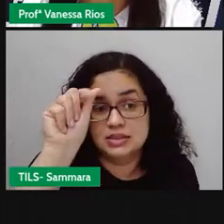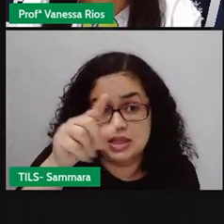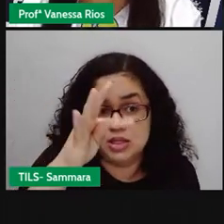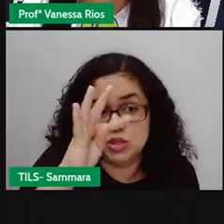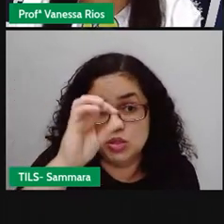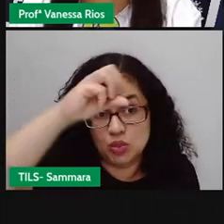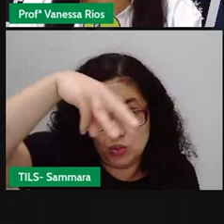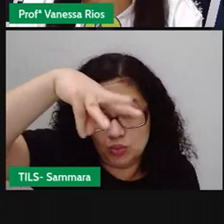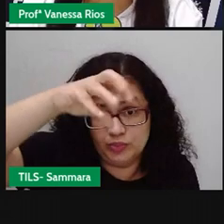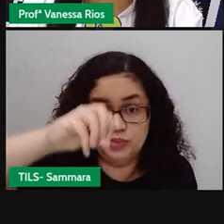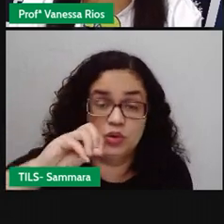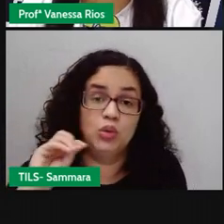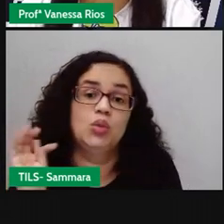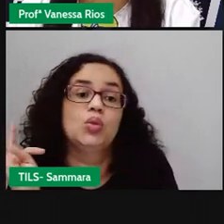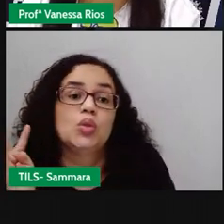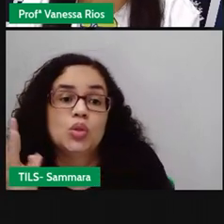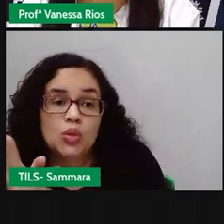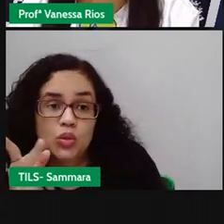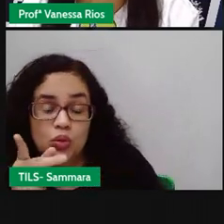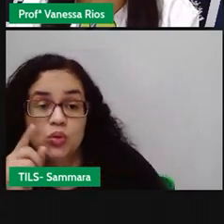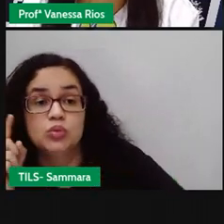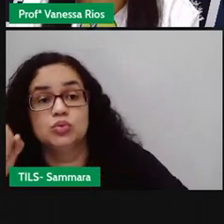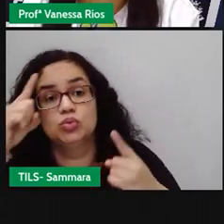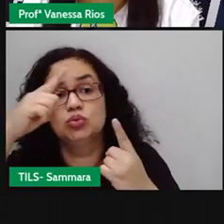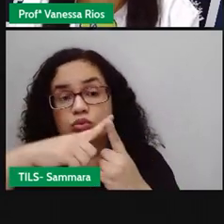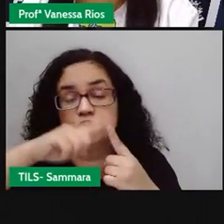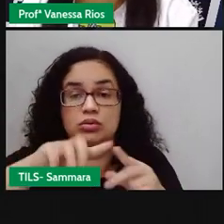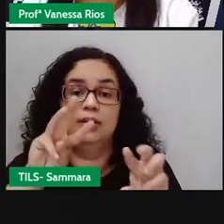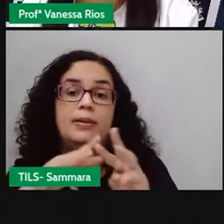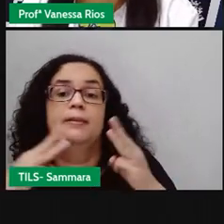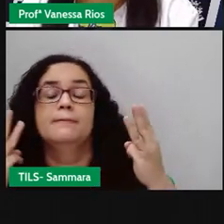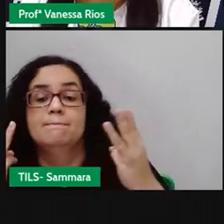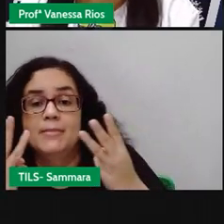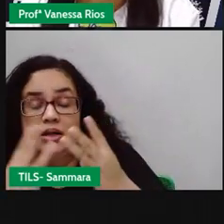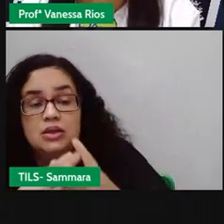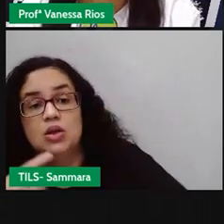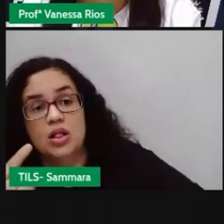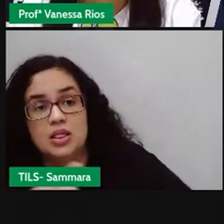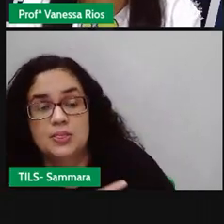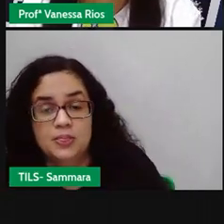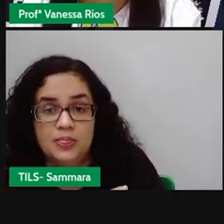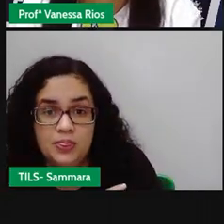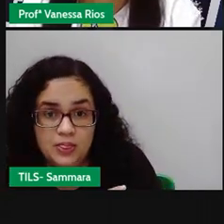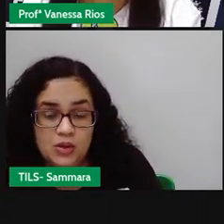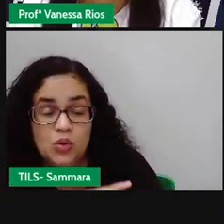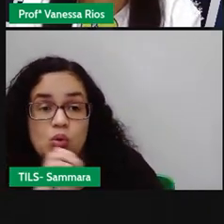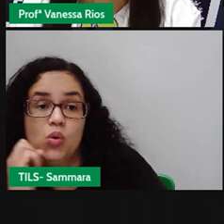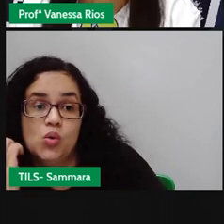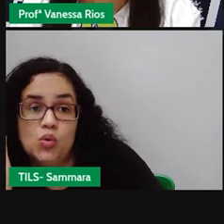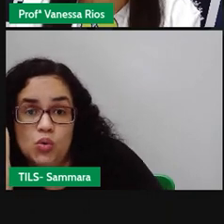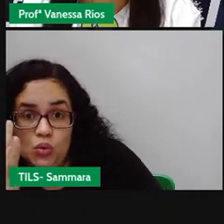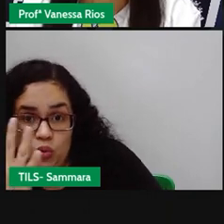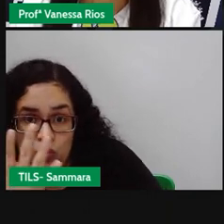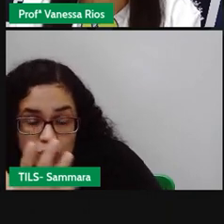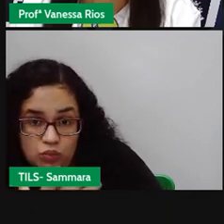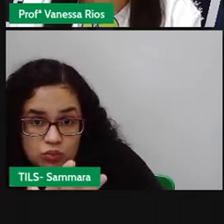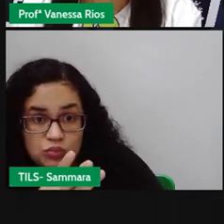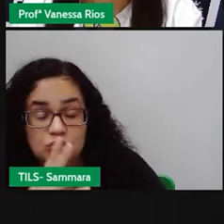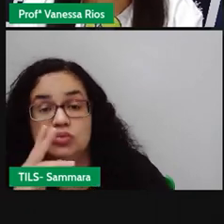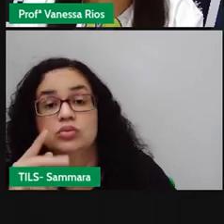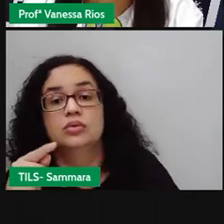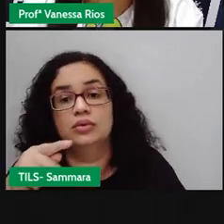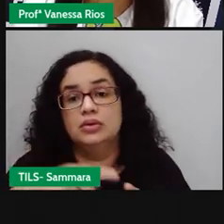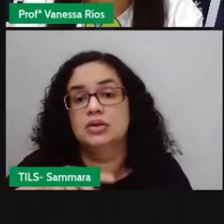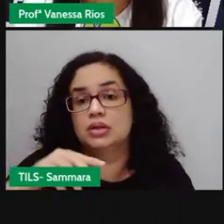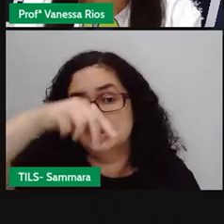eles compõem todos os tipos de materiais que existem. Mas a quantidade de elétrons, de prótons e